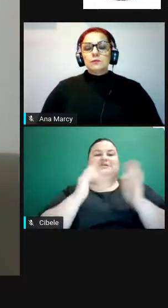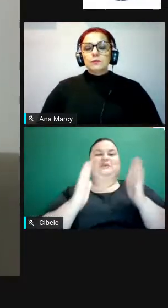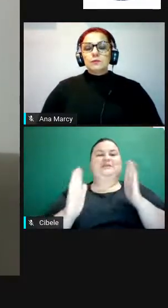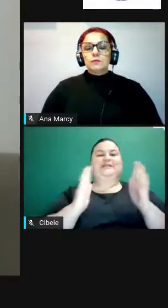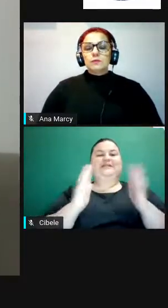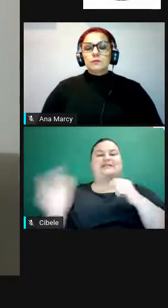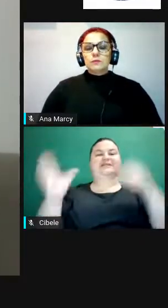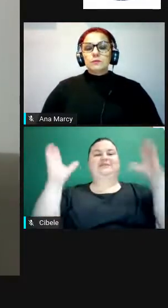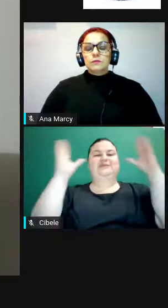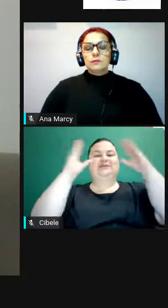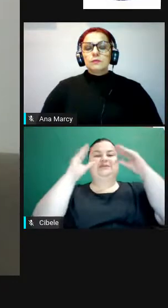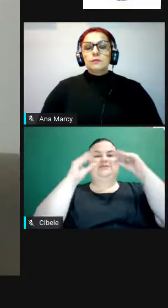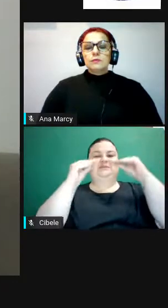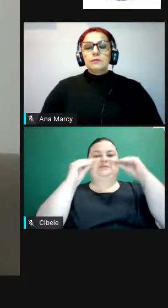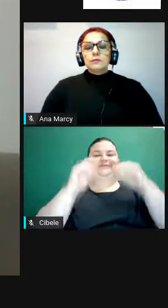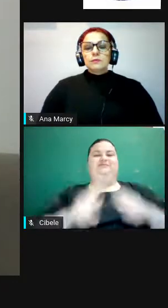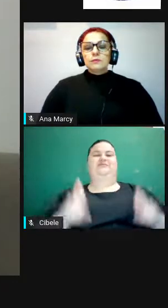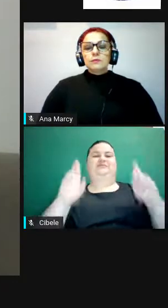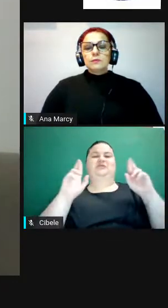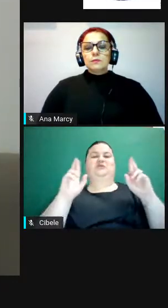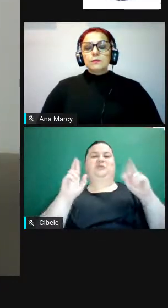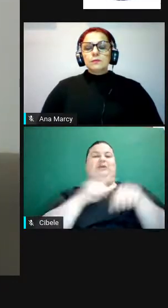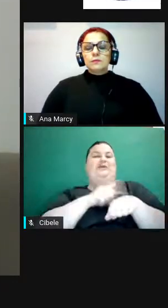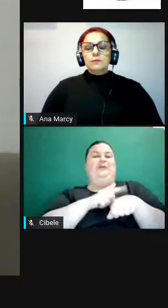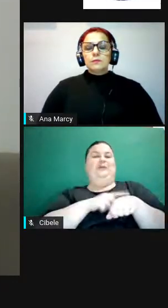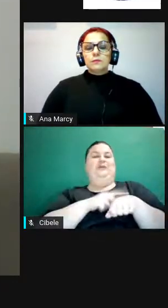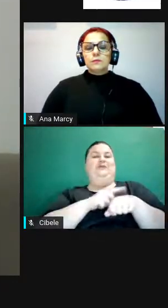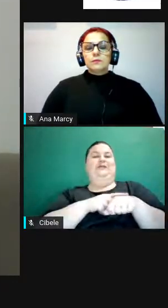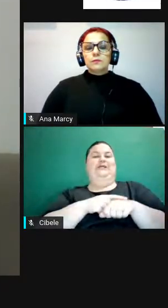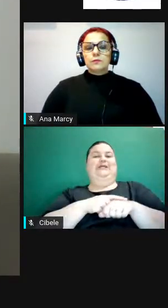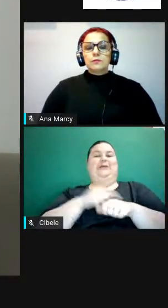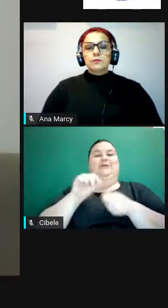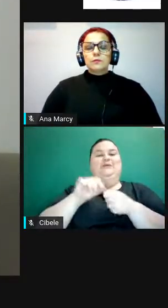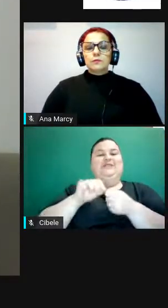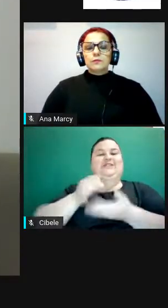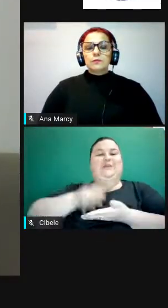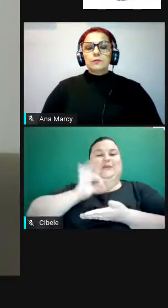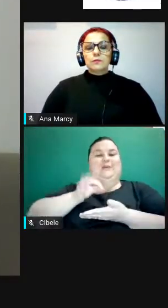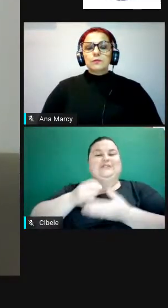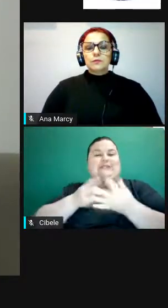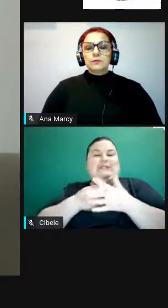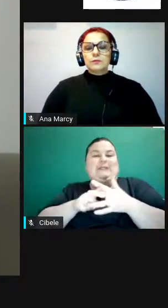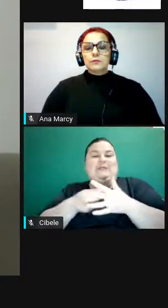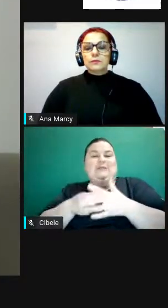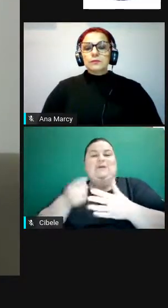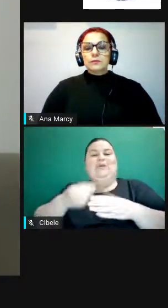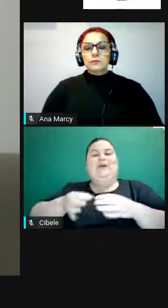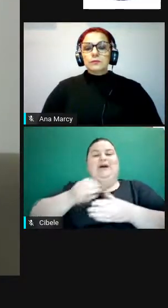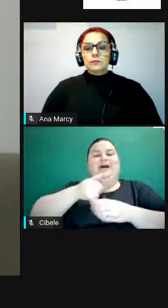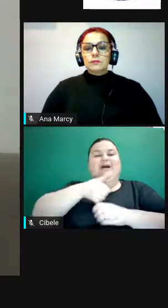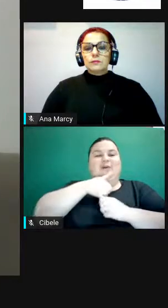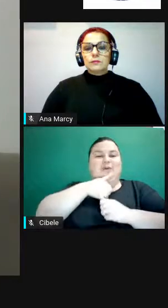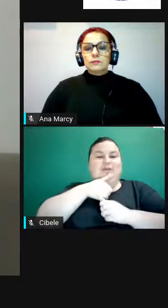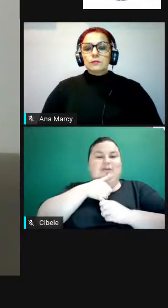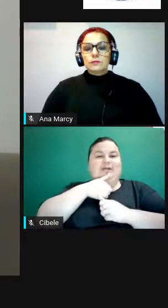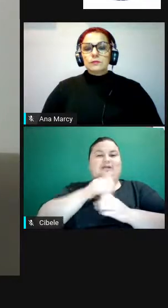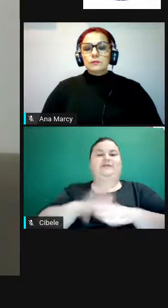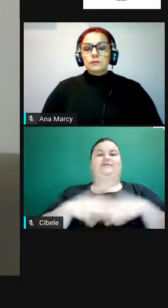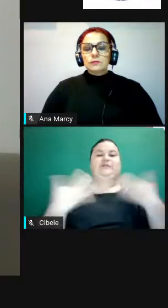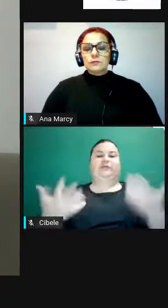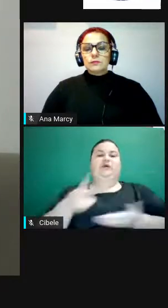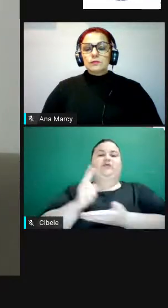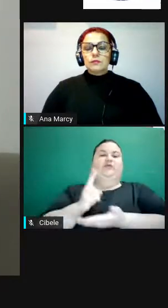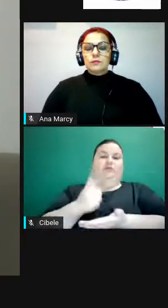noite espero que tenha dado tempo de fazer um cafezinho arrumar um chimarrão Então vamos dar